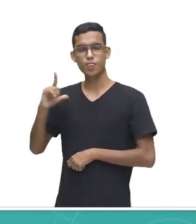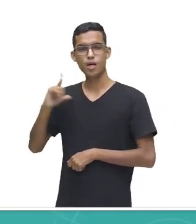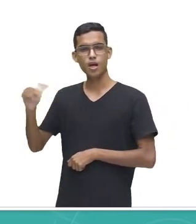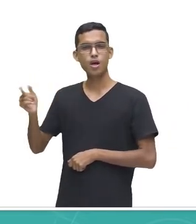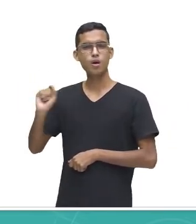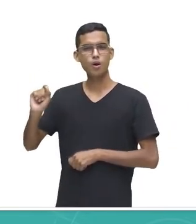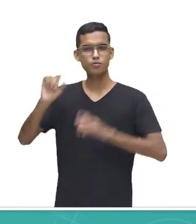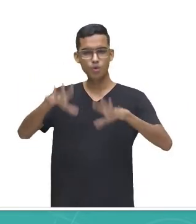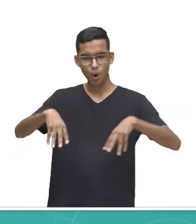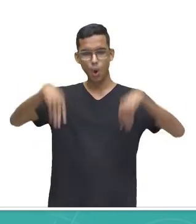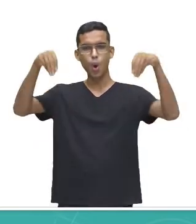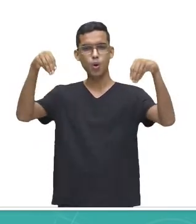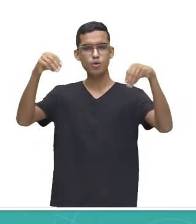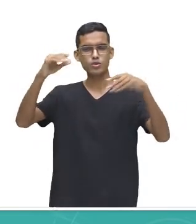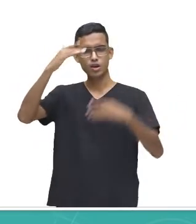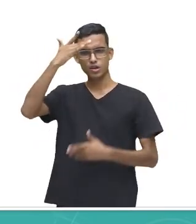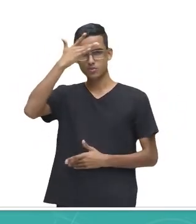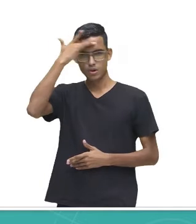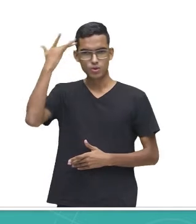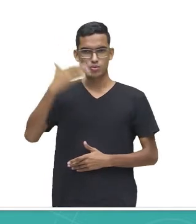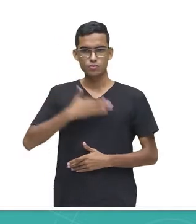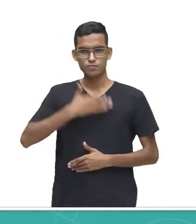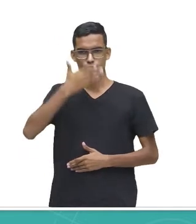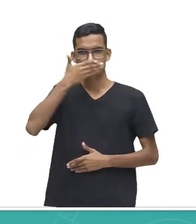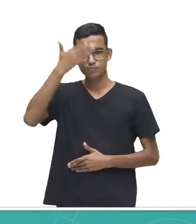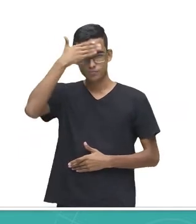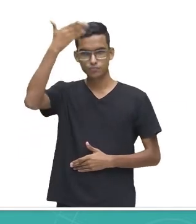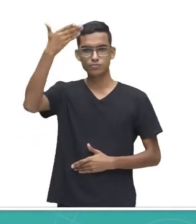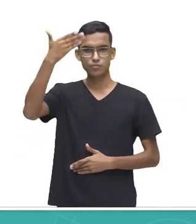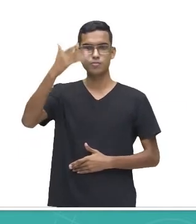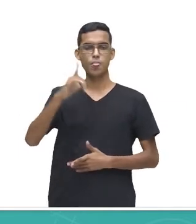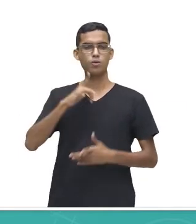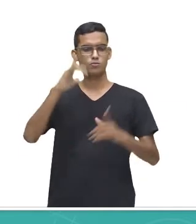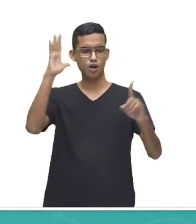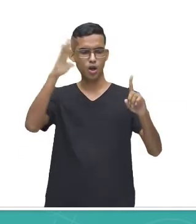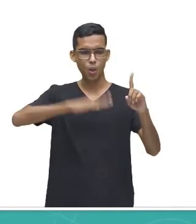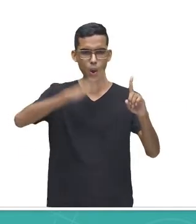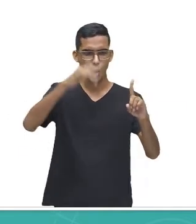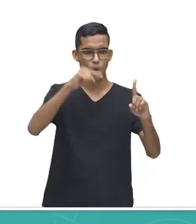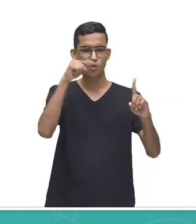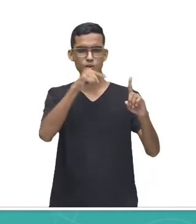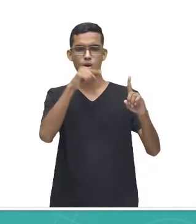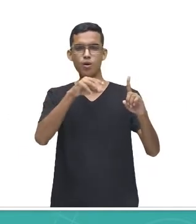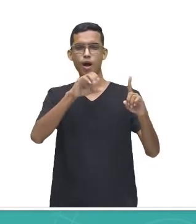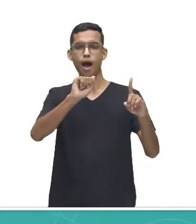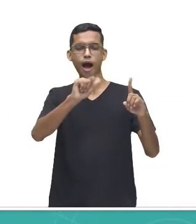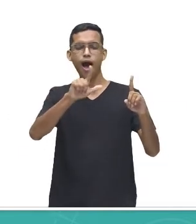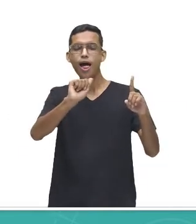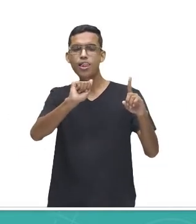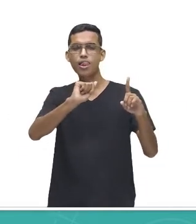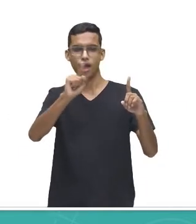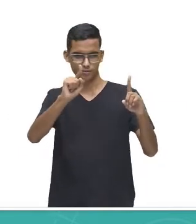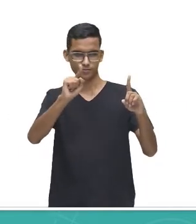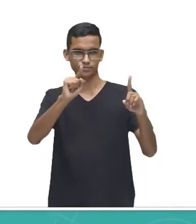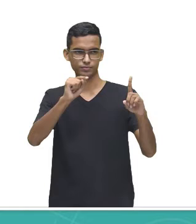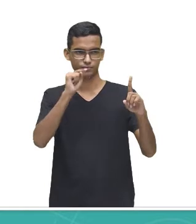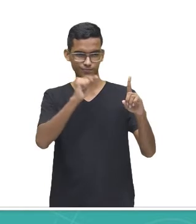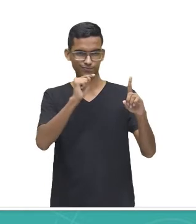Alá, certo? Então, é aí a concretização, através dos rituais,